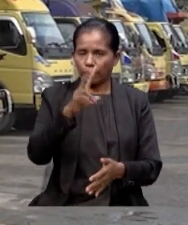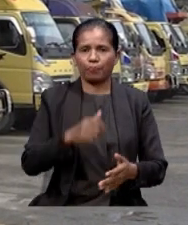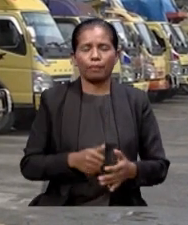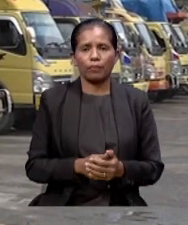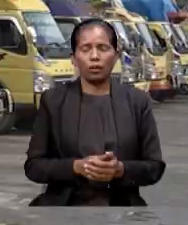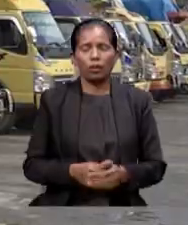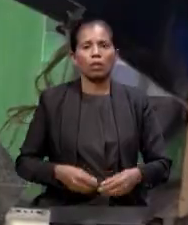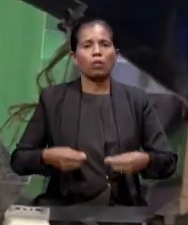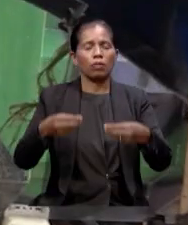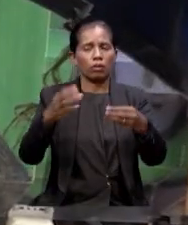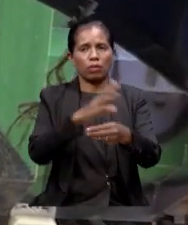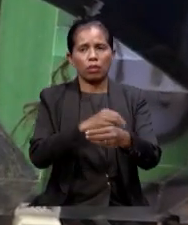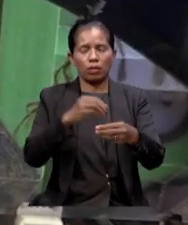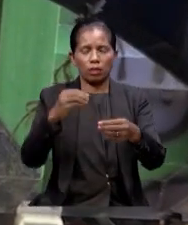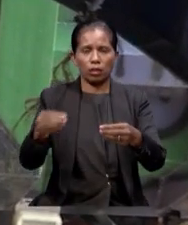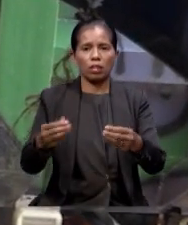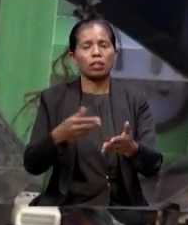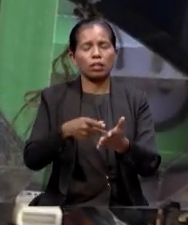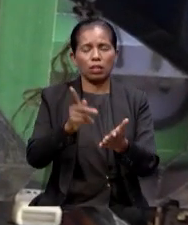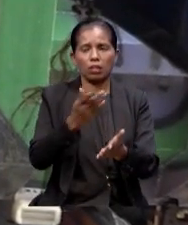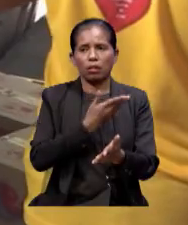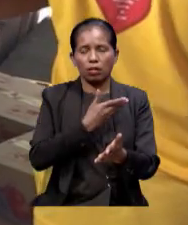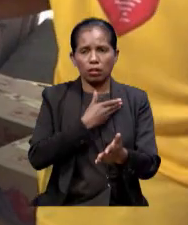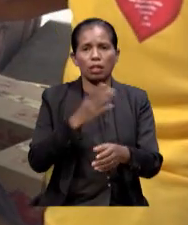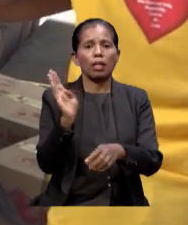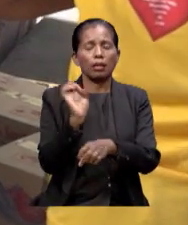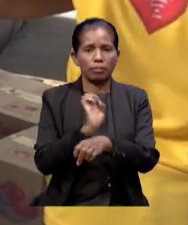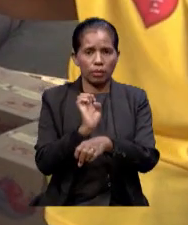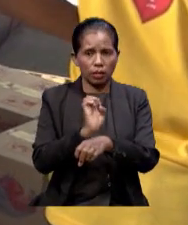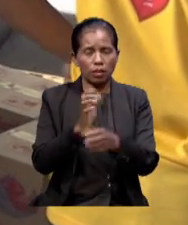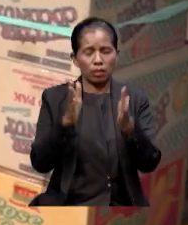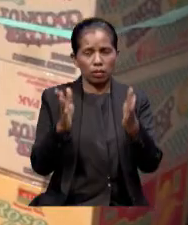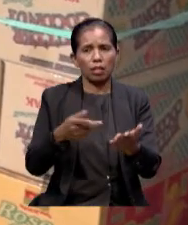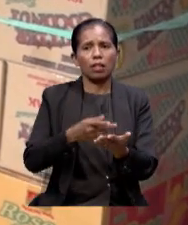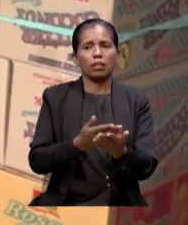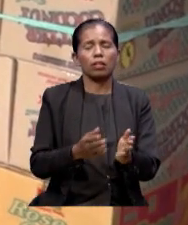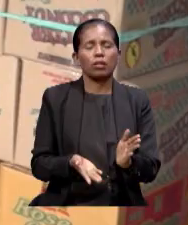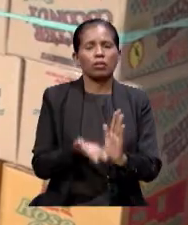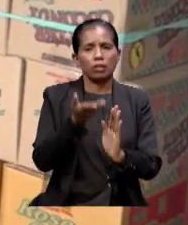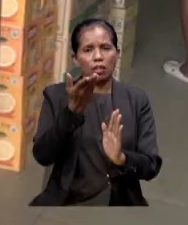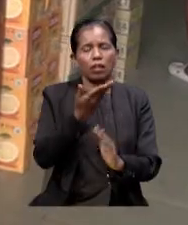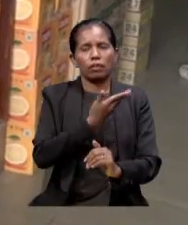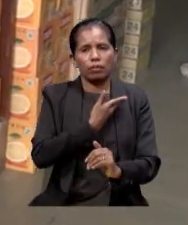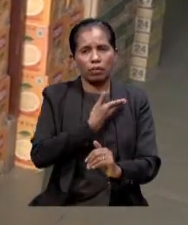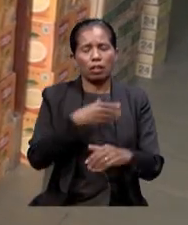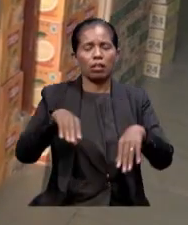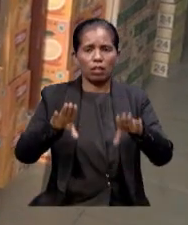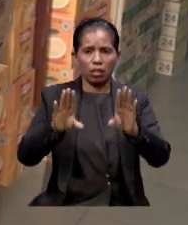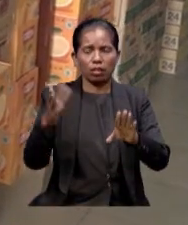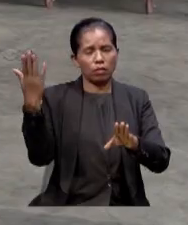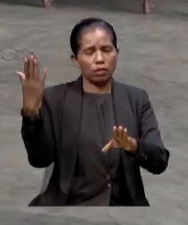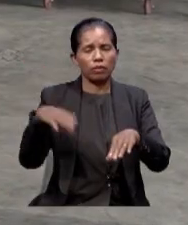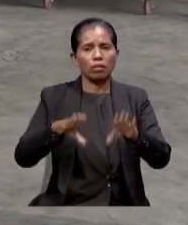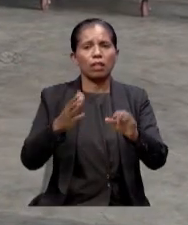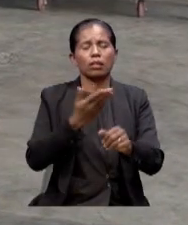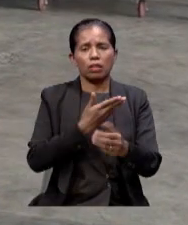Com aplicação imposto seletivo ni ao operador econômico Sira, raça é folha necessidade básica e a mercado, mas que ia lei